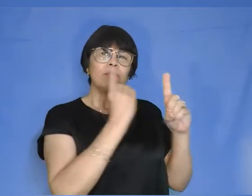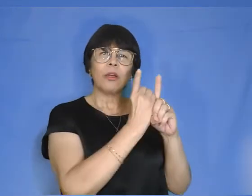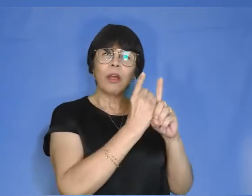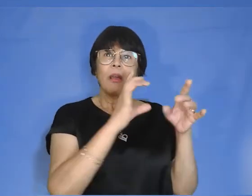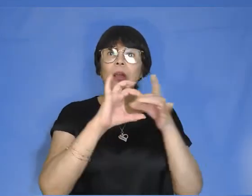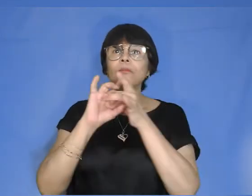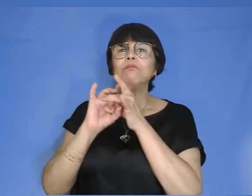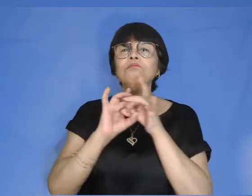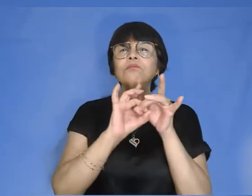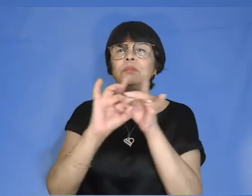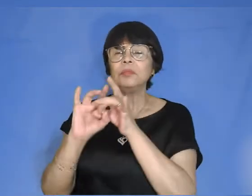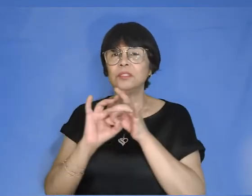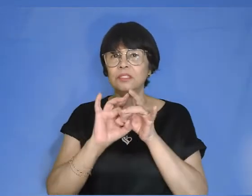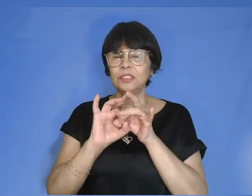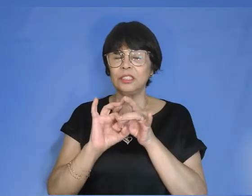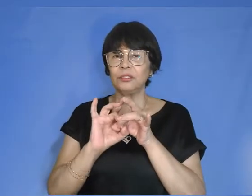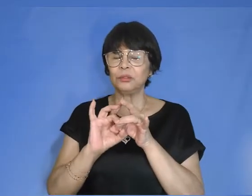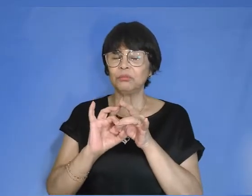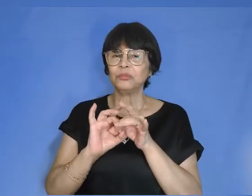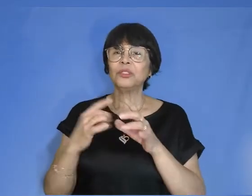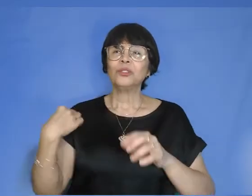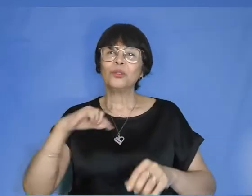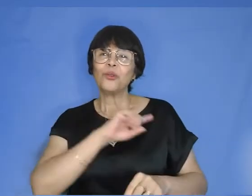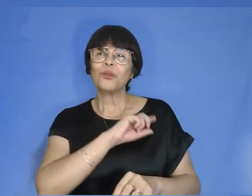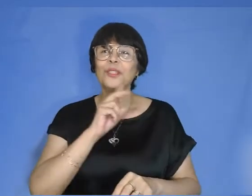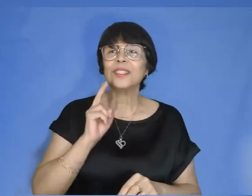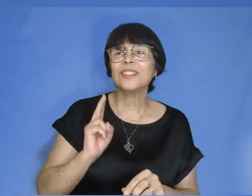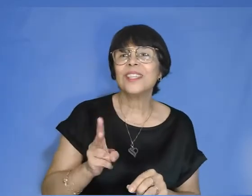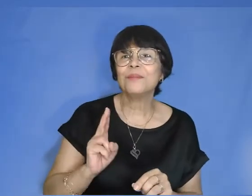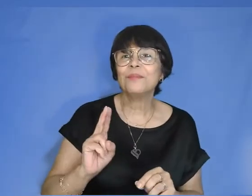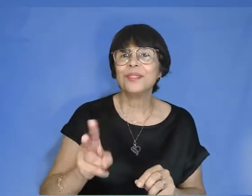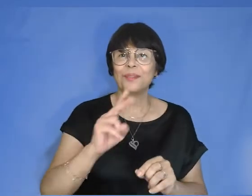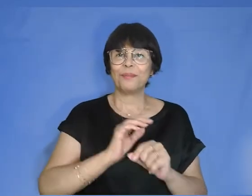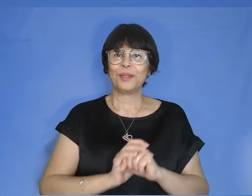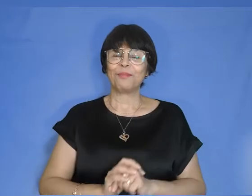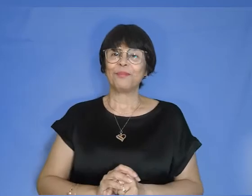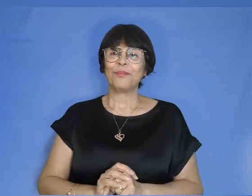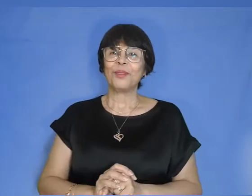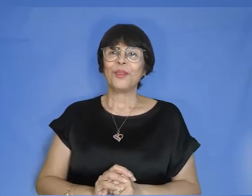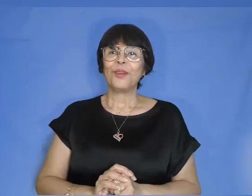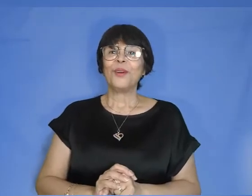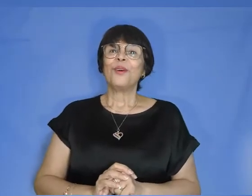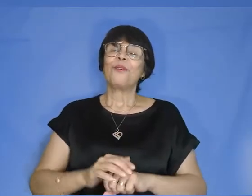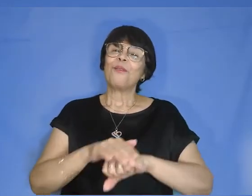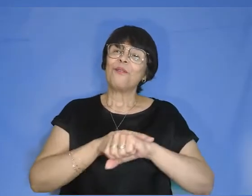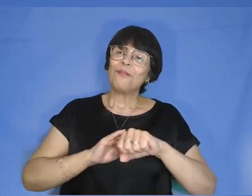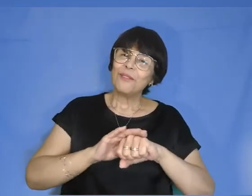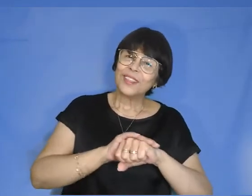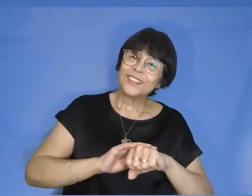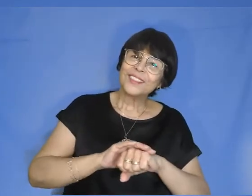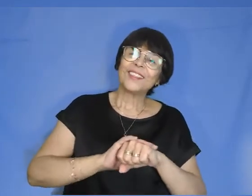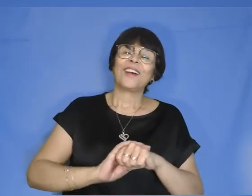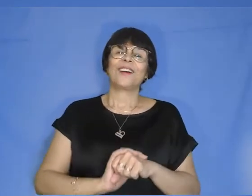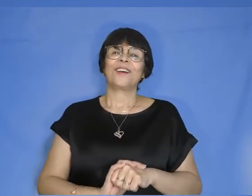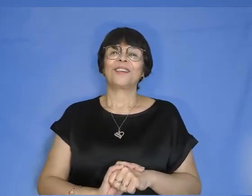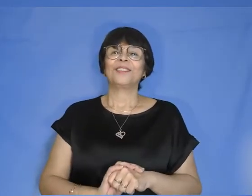palavra, mesmo que seja uma exortação ou uma repreensão, torne-se um motivo de